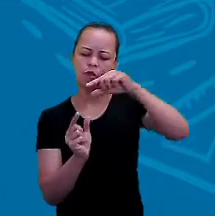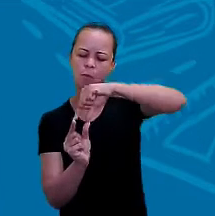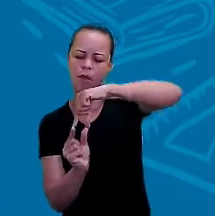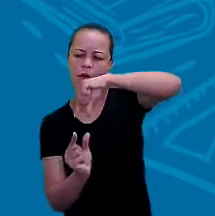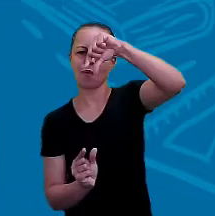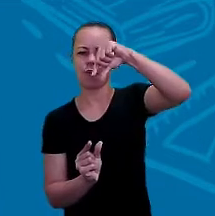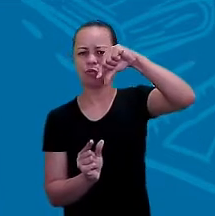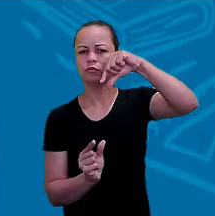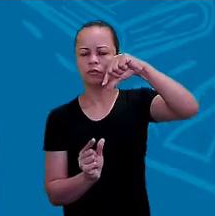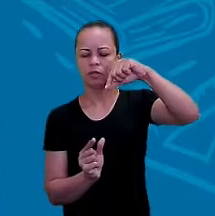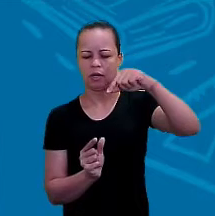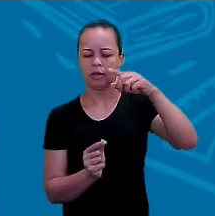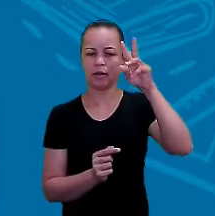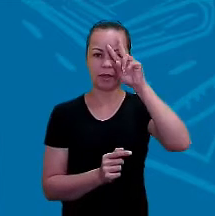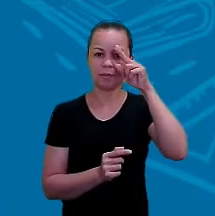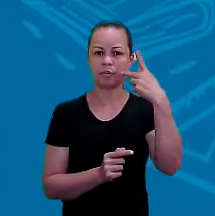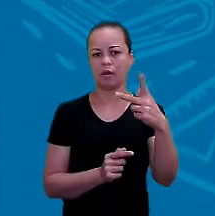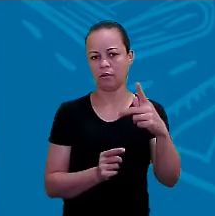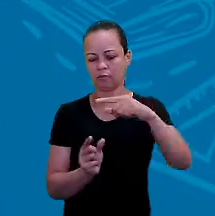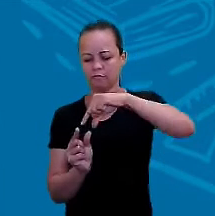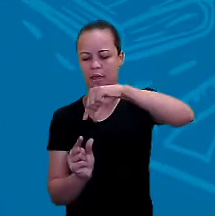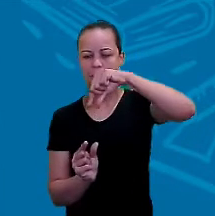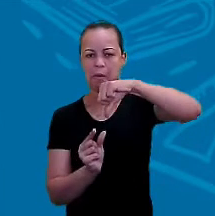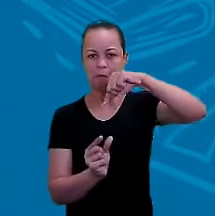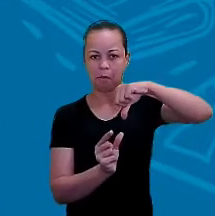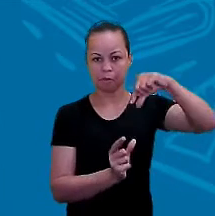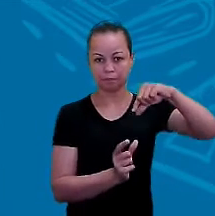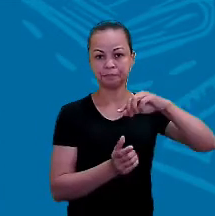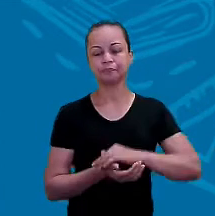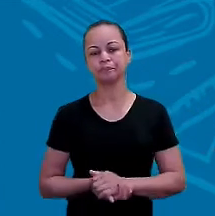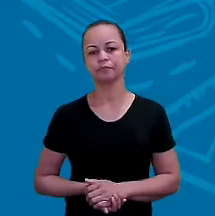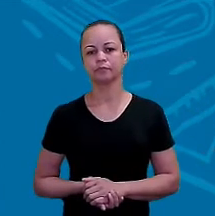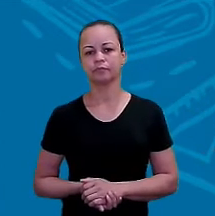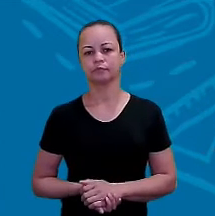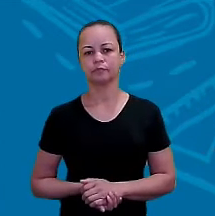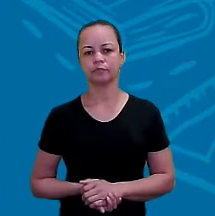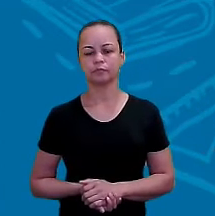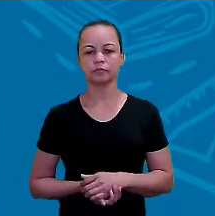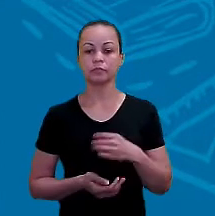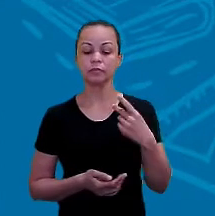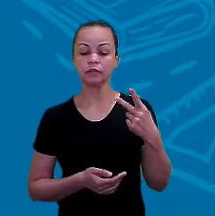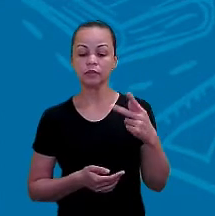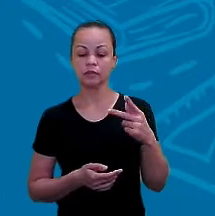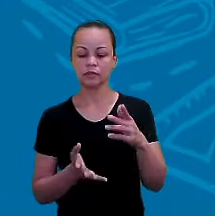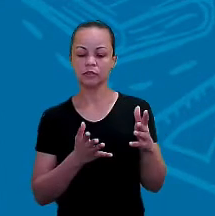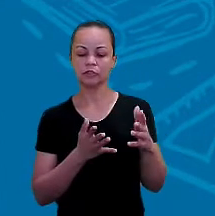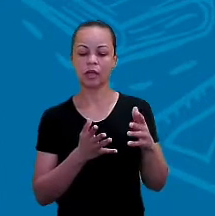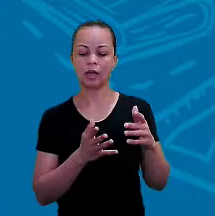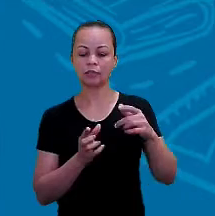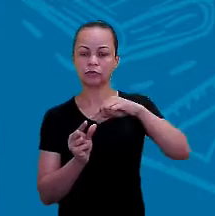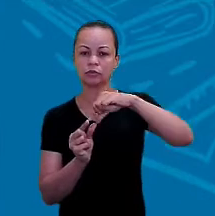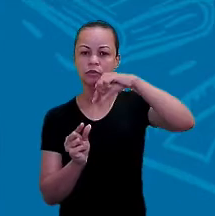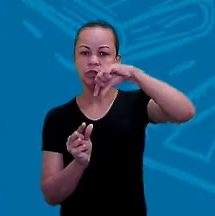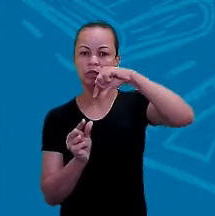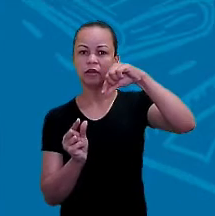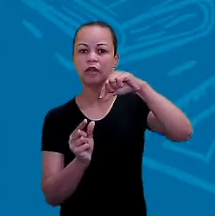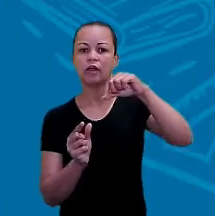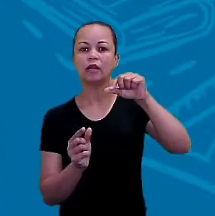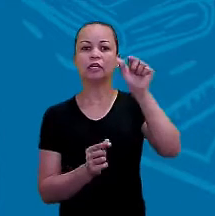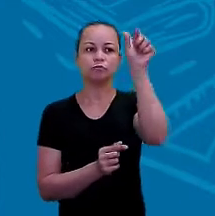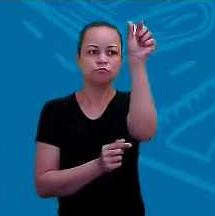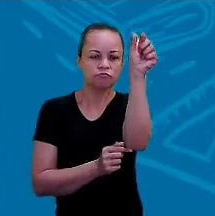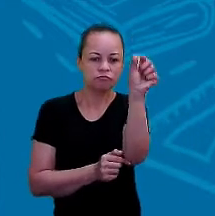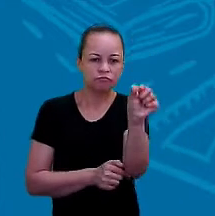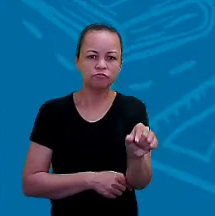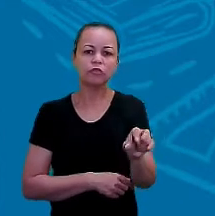lembra essas barrinhas aí, né? Então, ó, os dados, eles são indicados na posição vertical, ou seja,